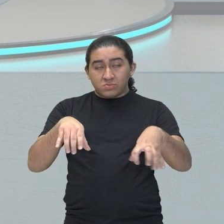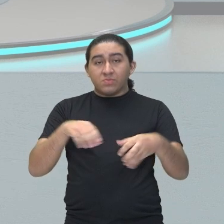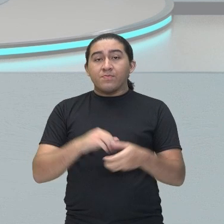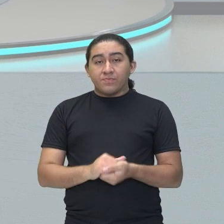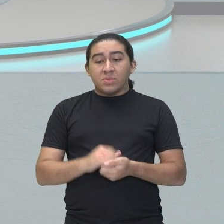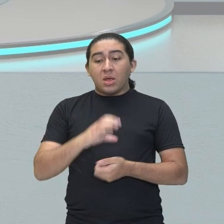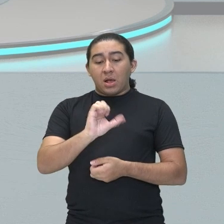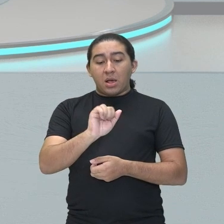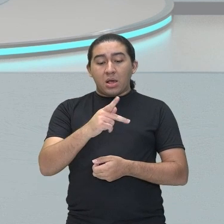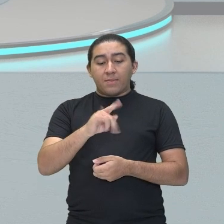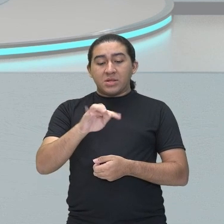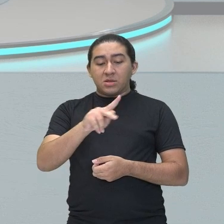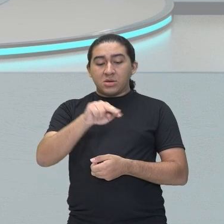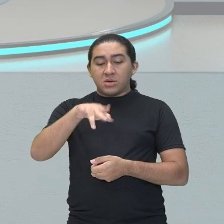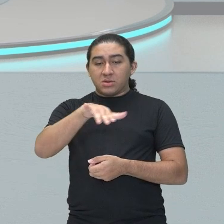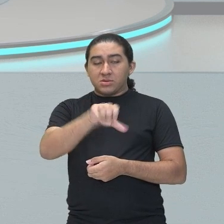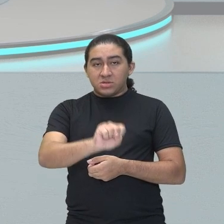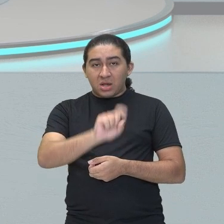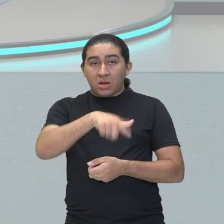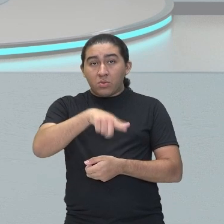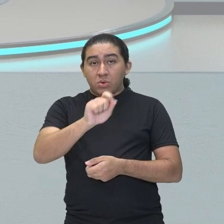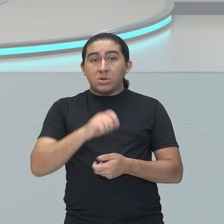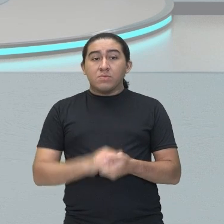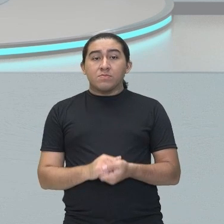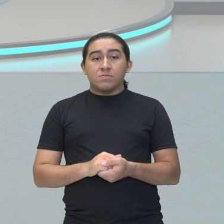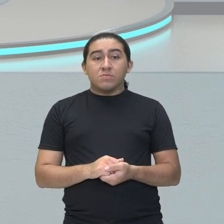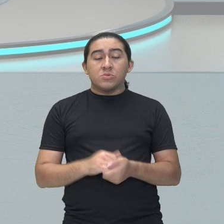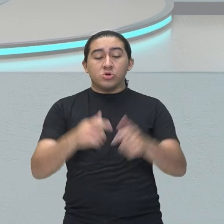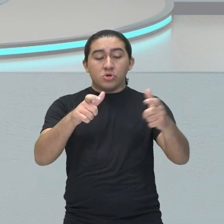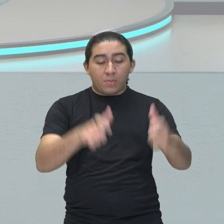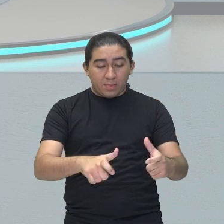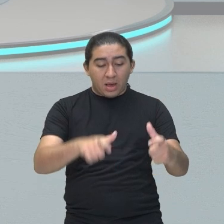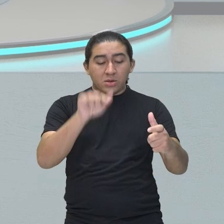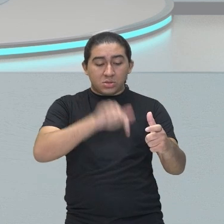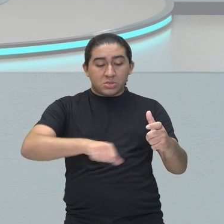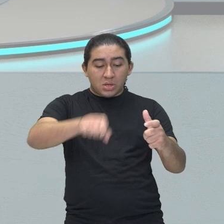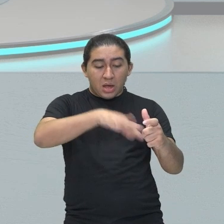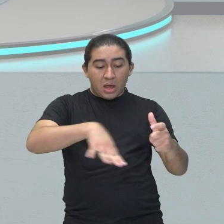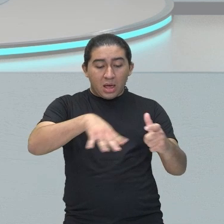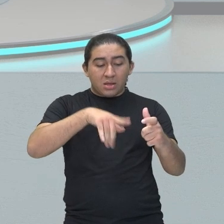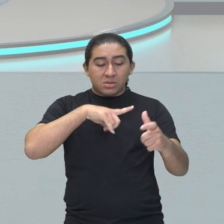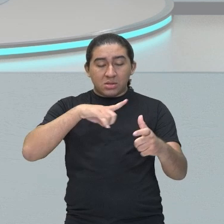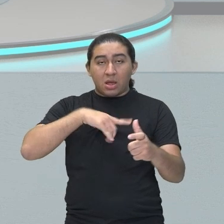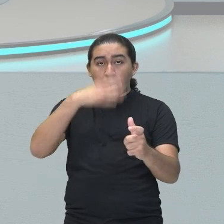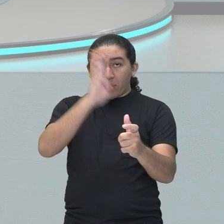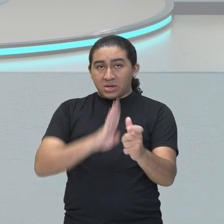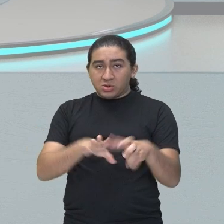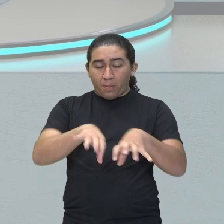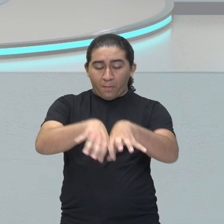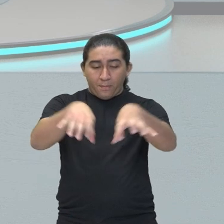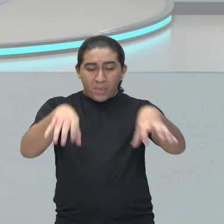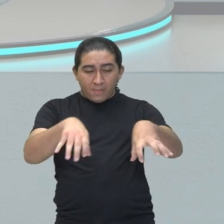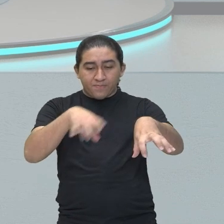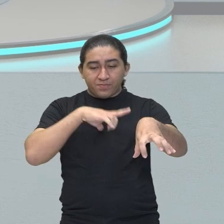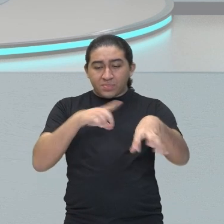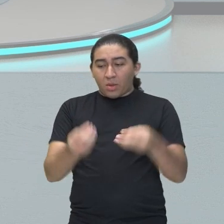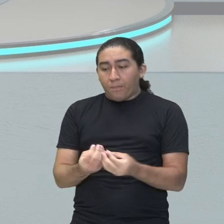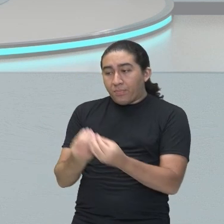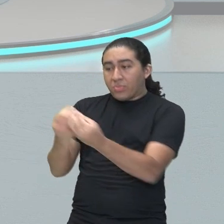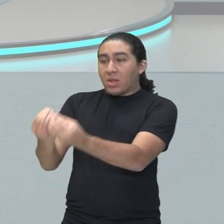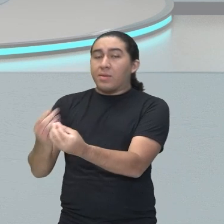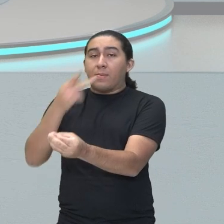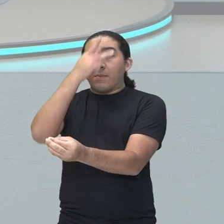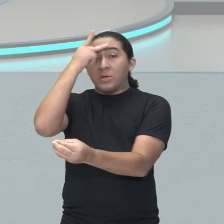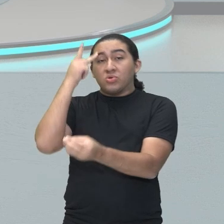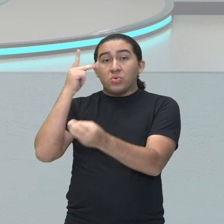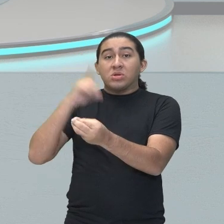As capitanias eram trechos que foram divididos do país e dados para as pessoas